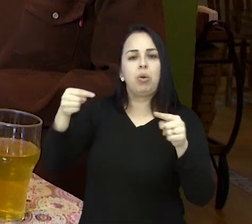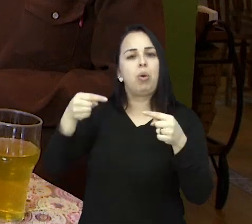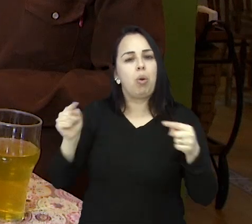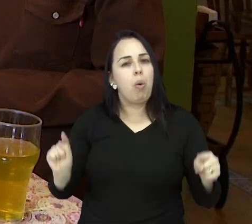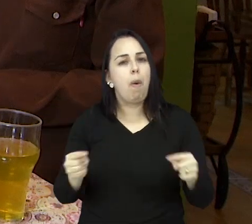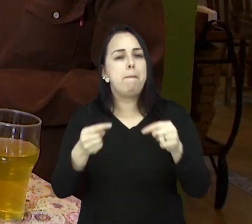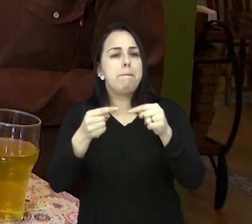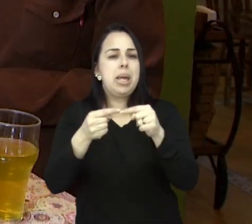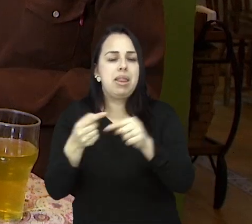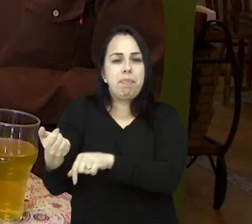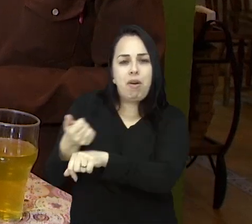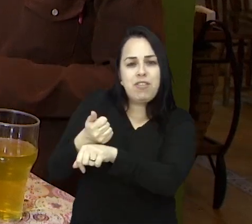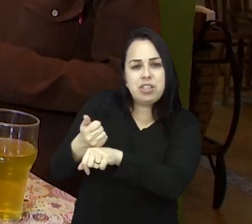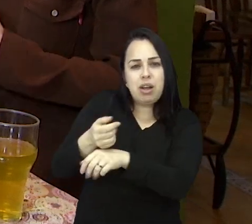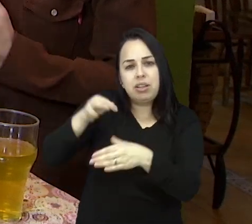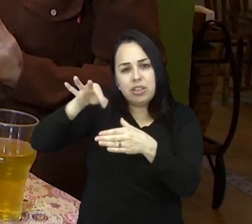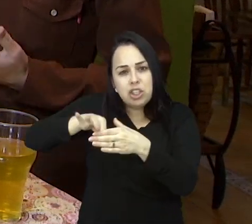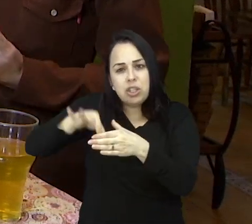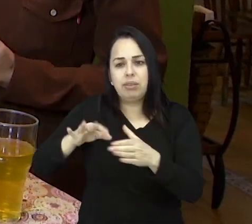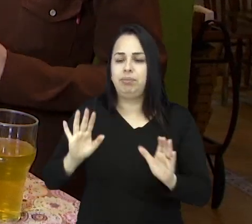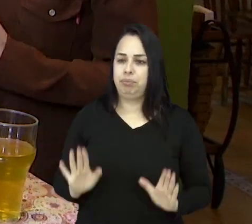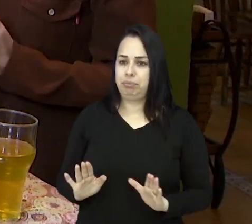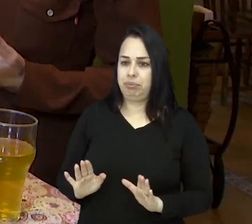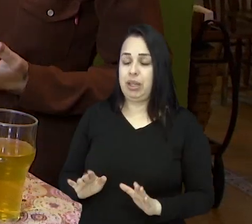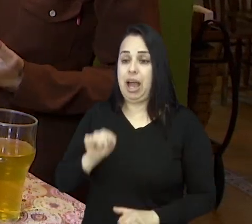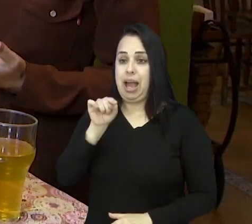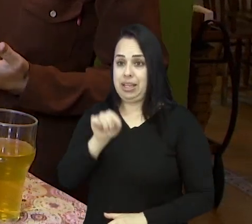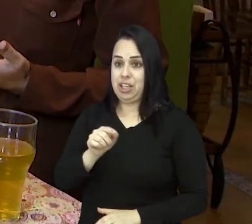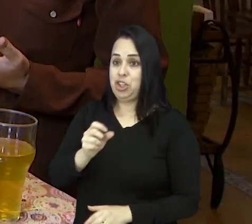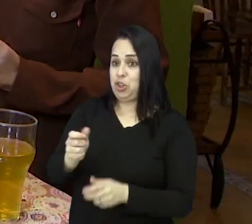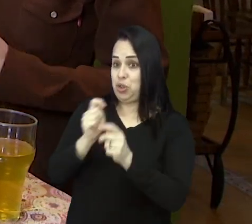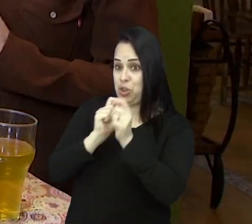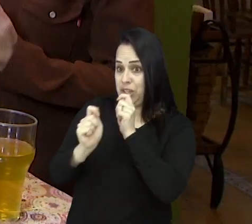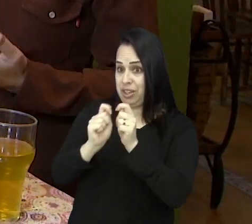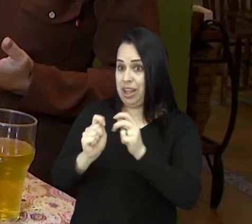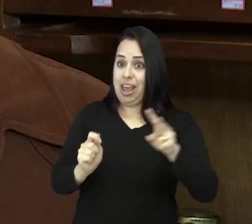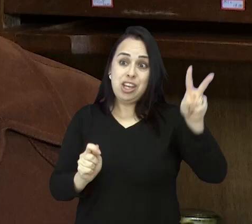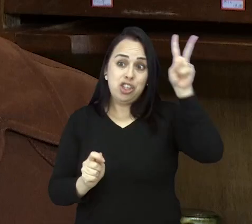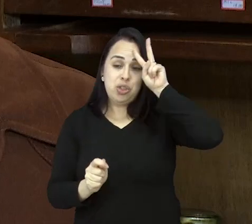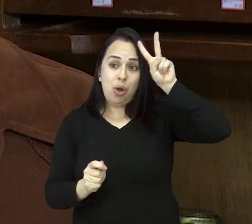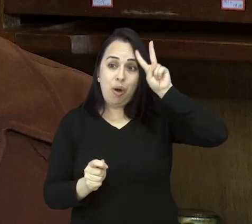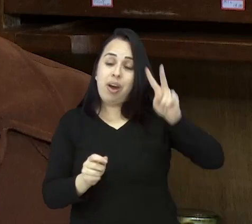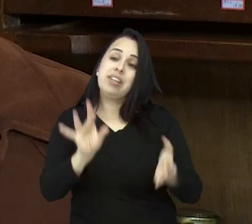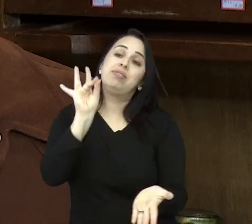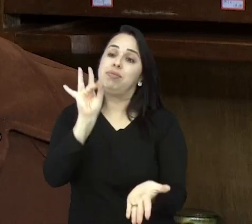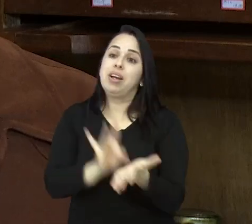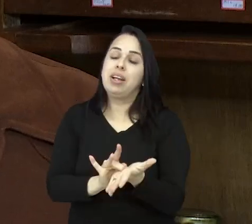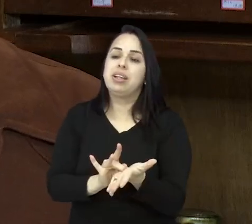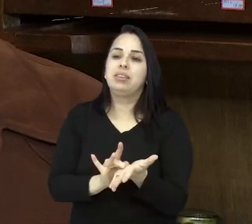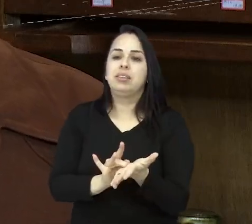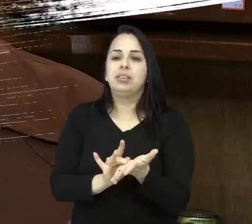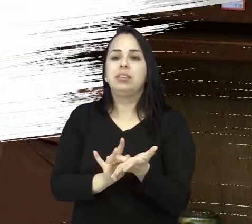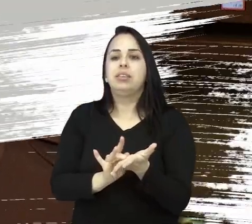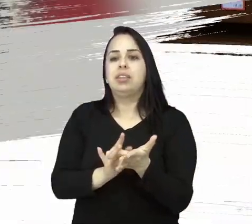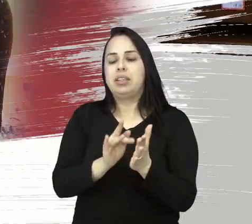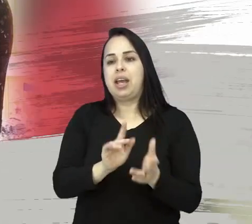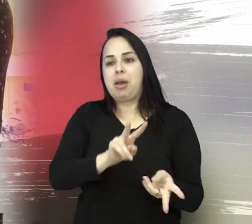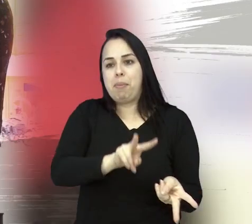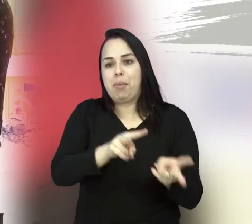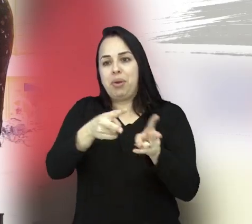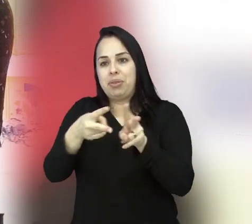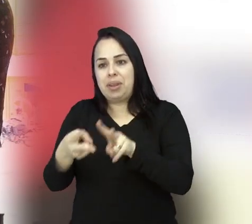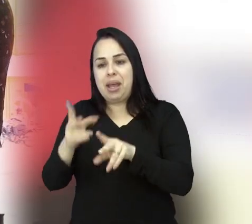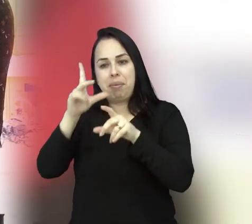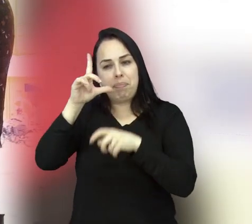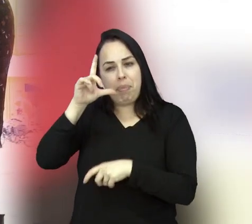que surgiu isso? O jornalismo, ele conta histórias, né? Histórias reais. E com o jornalismo, eu passei para fotografia,